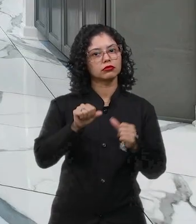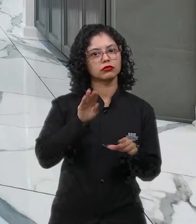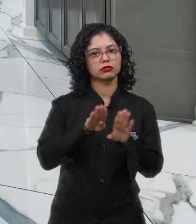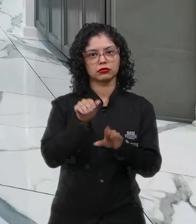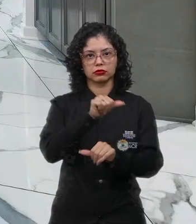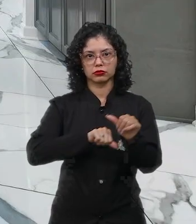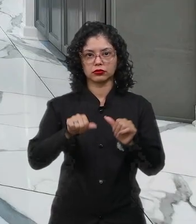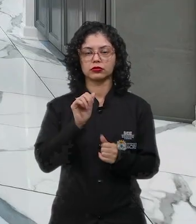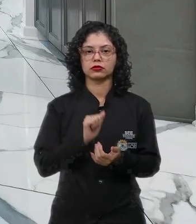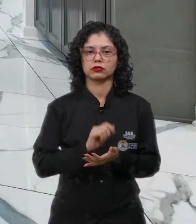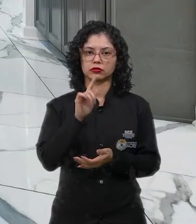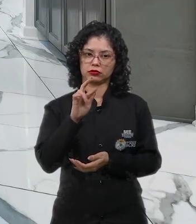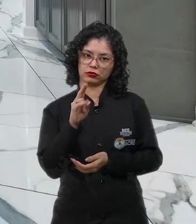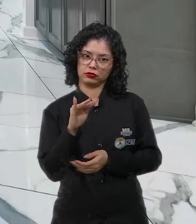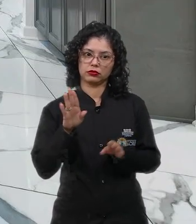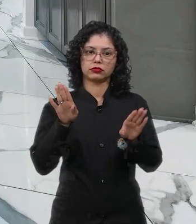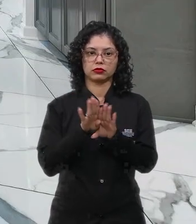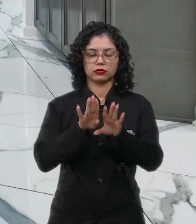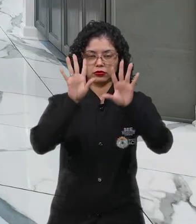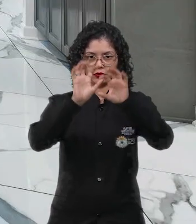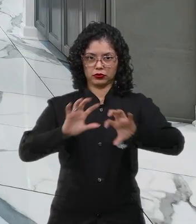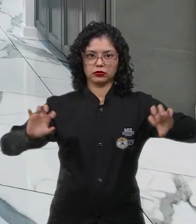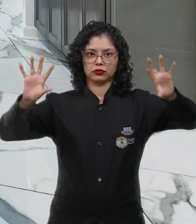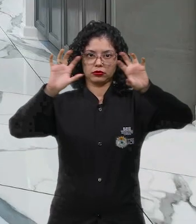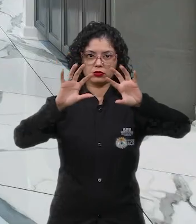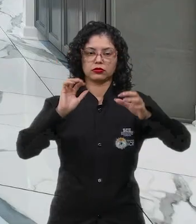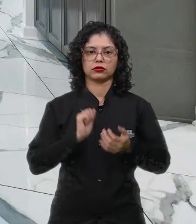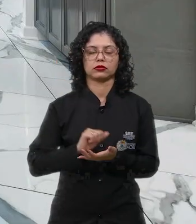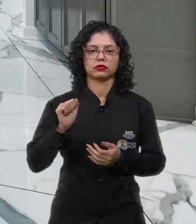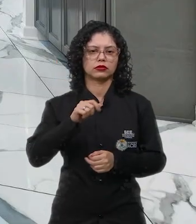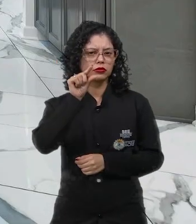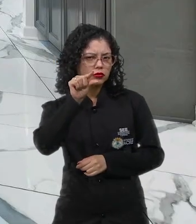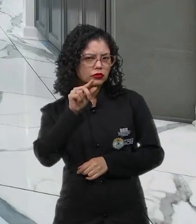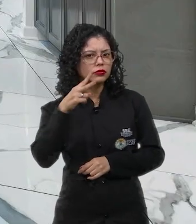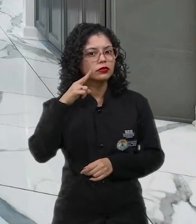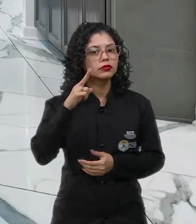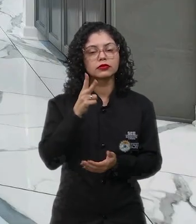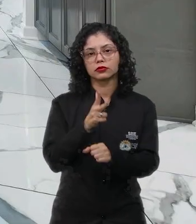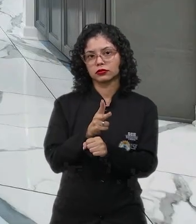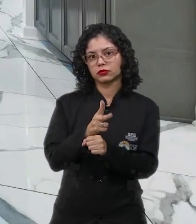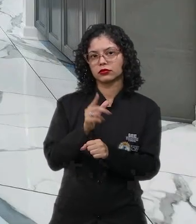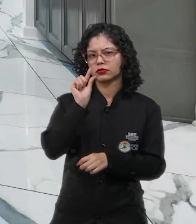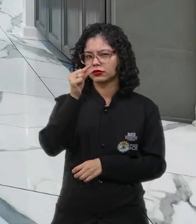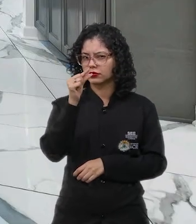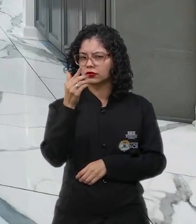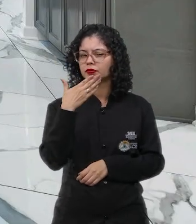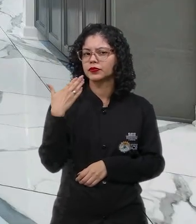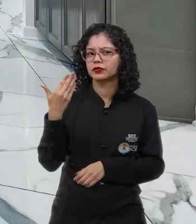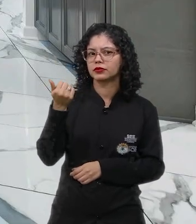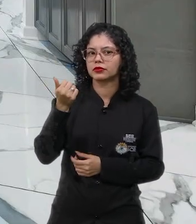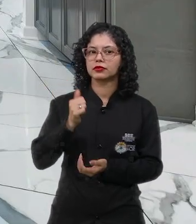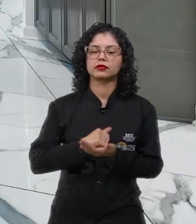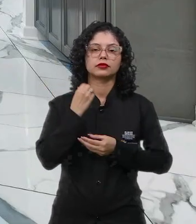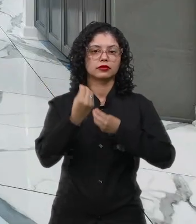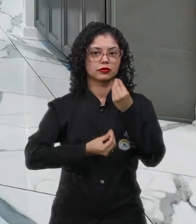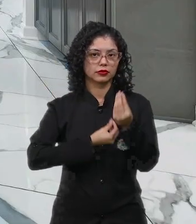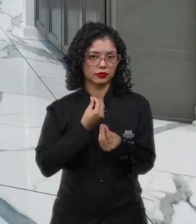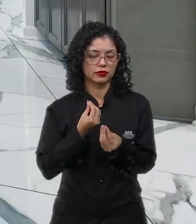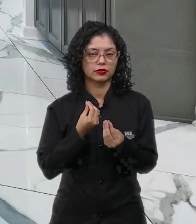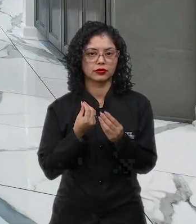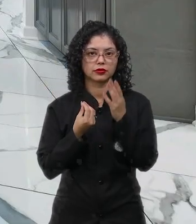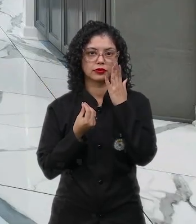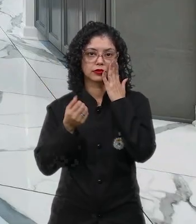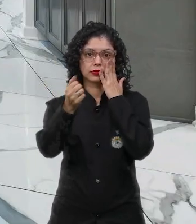estado líquido e gasoso. Então, daqui a pouco, a gente vai assistir um videozinho que vai explicar um pouco melhor, né, como que funciona ali